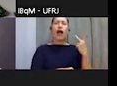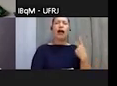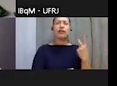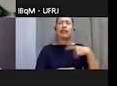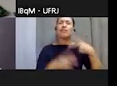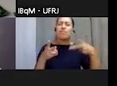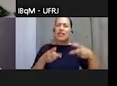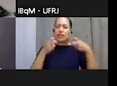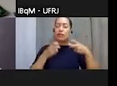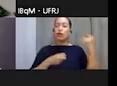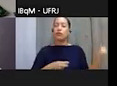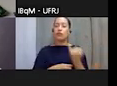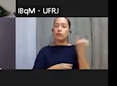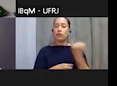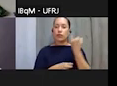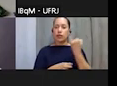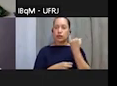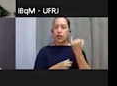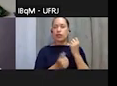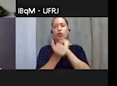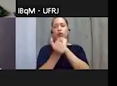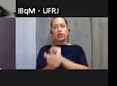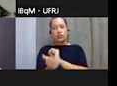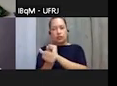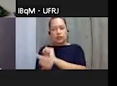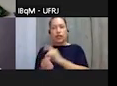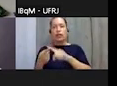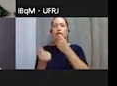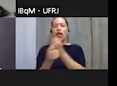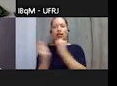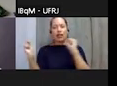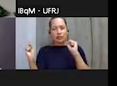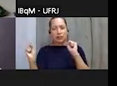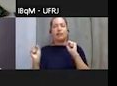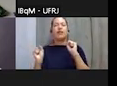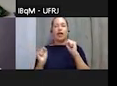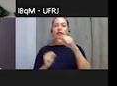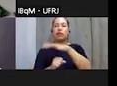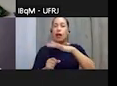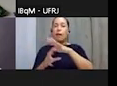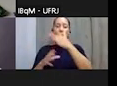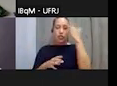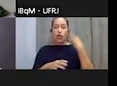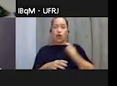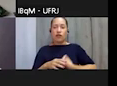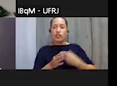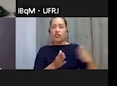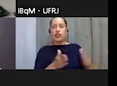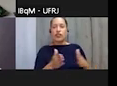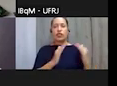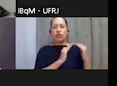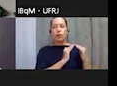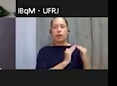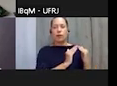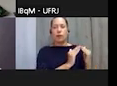importância que tem os escravizados, os libertos, essas populações ribeirinhas, as populações do interior do